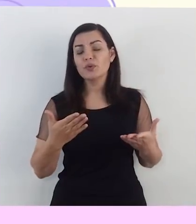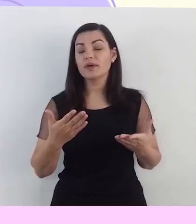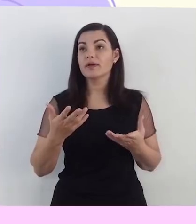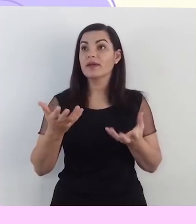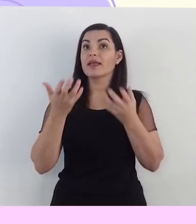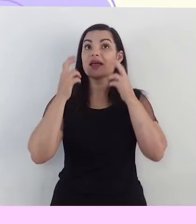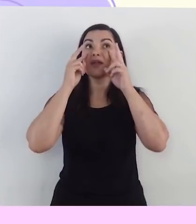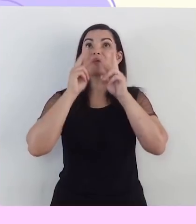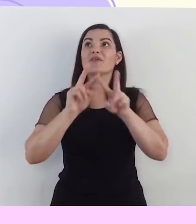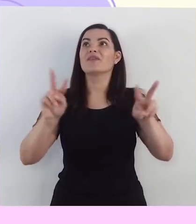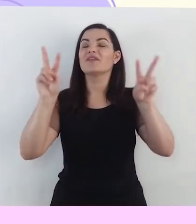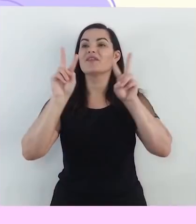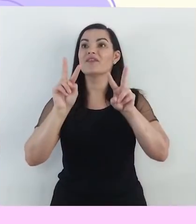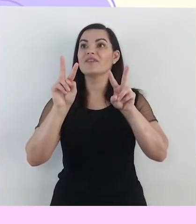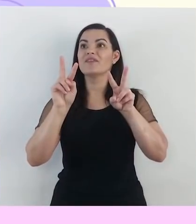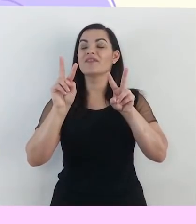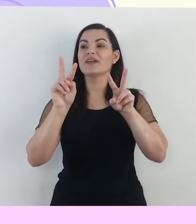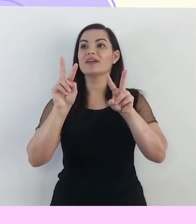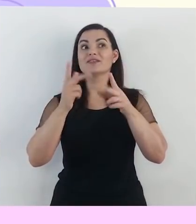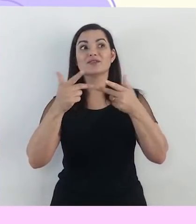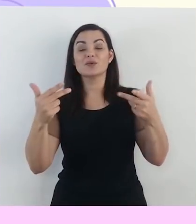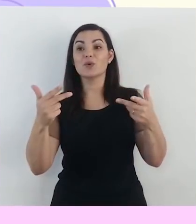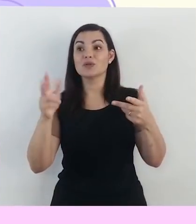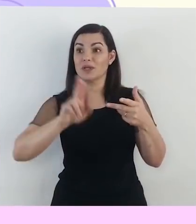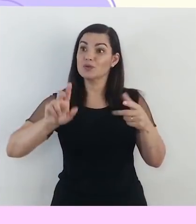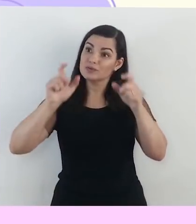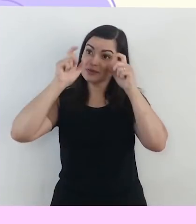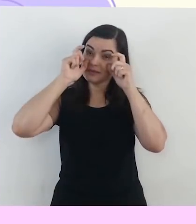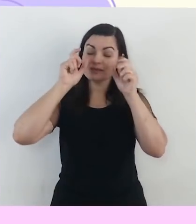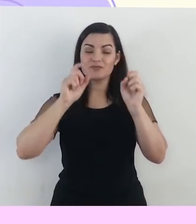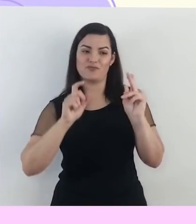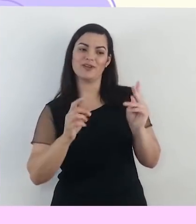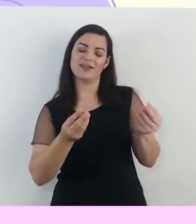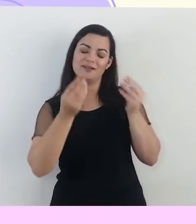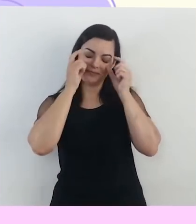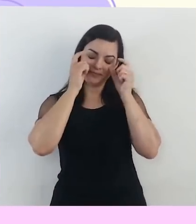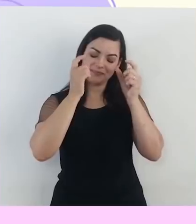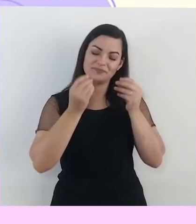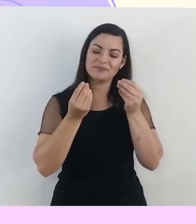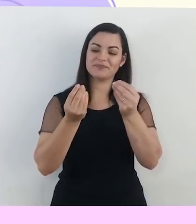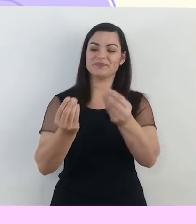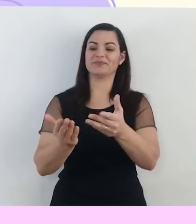Quero ver como é que se enxerga com eles. Está bem, aqui estão.